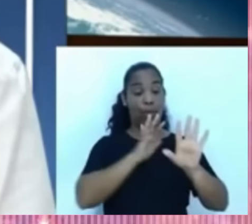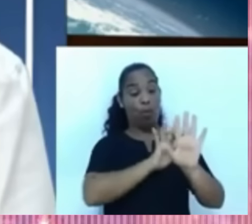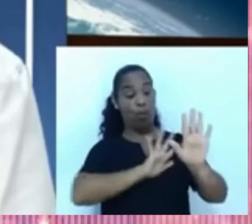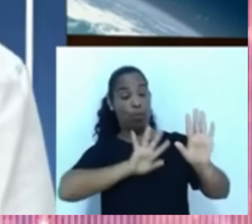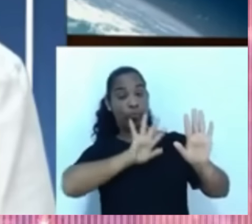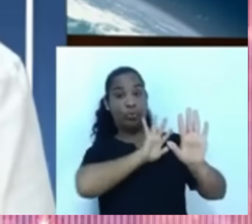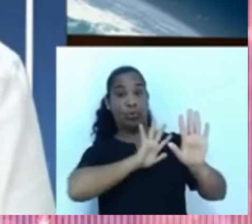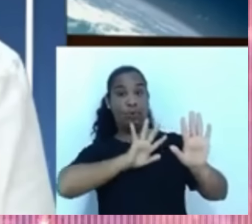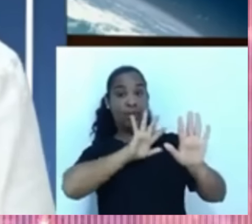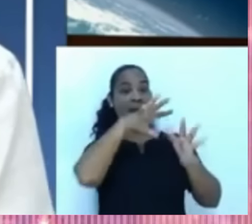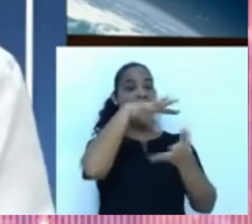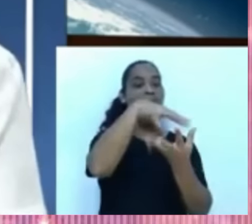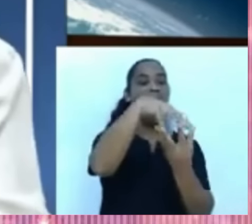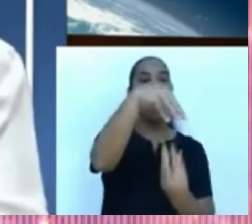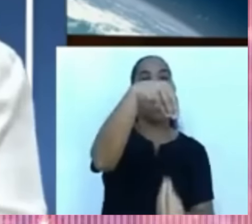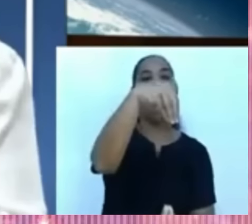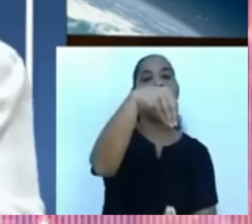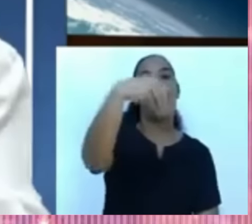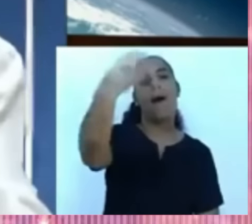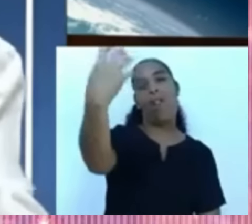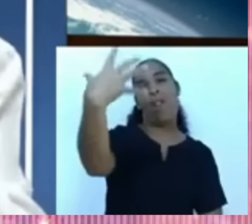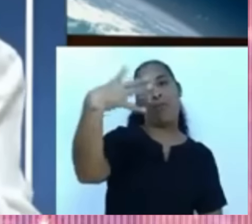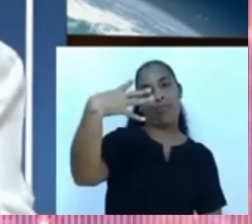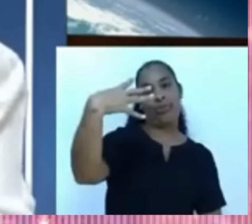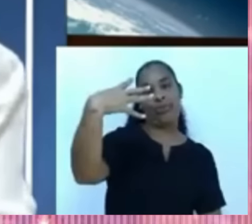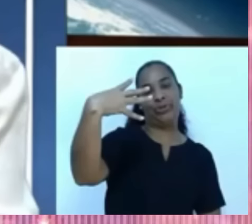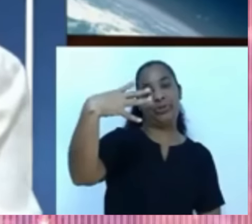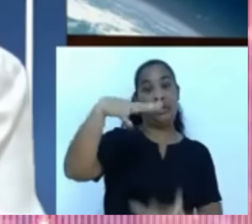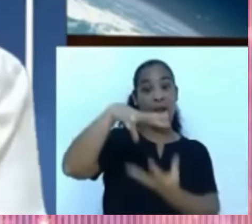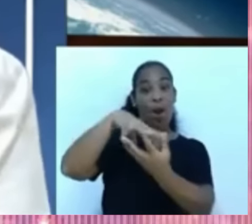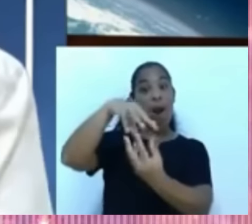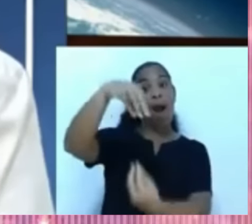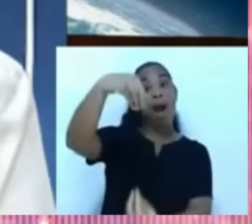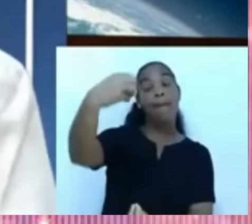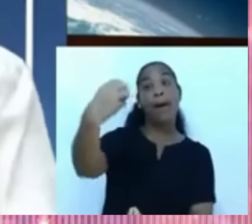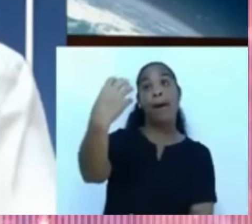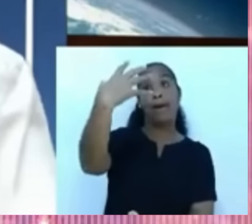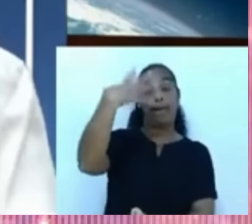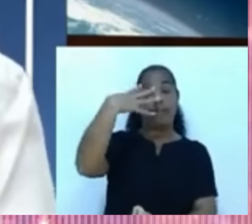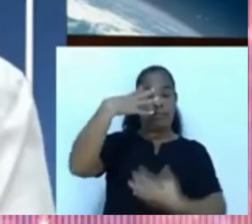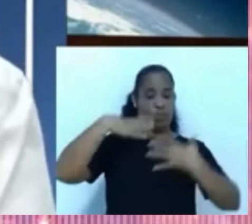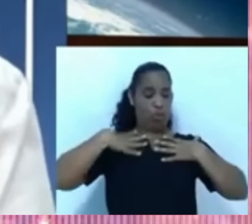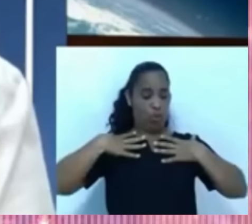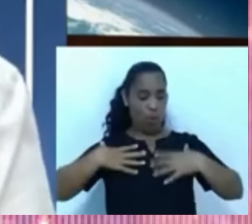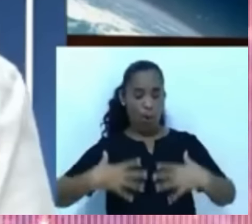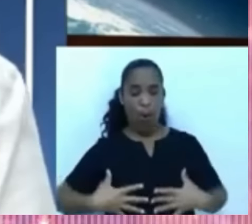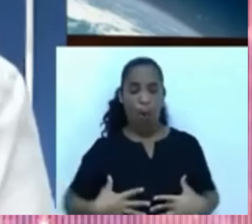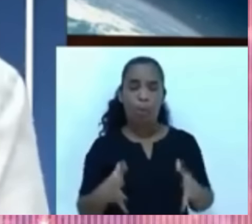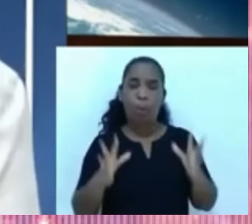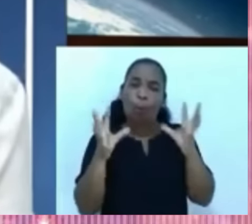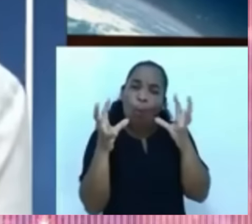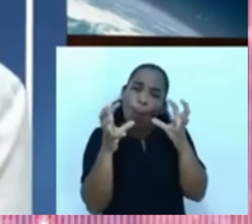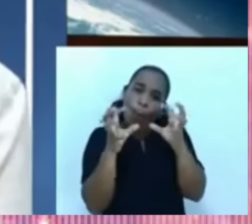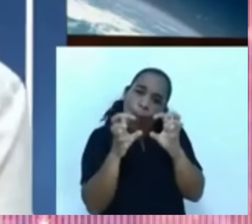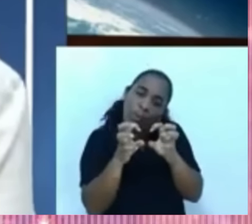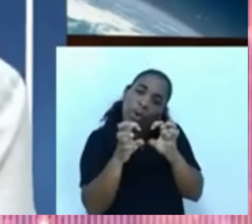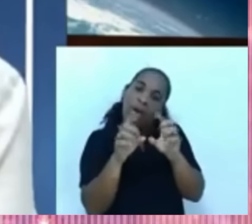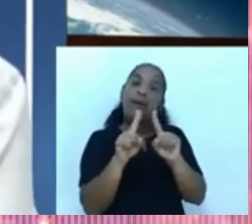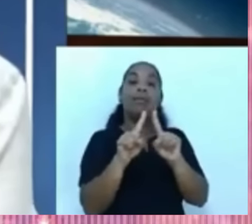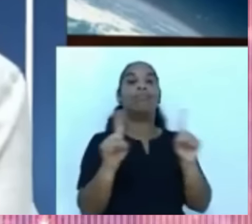a luz e quando a luz mergulhava no corpo perdia um pouco do seu brilho mas a